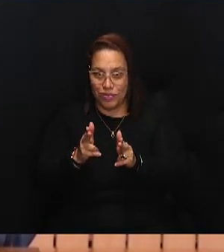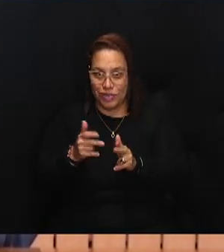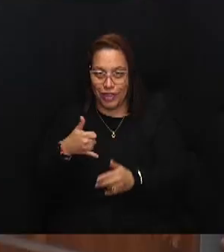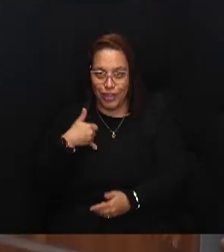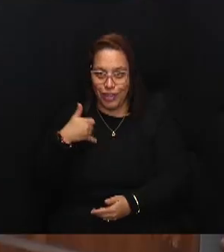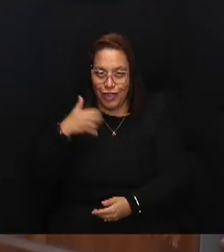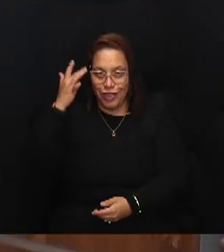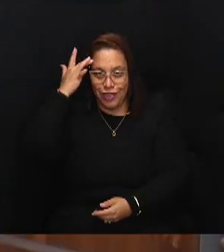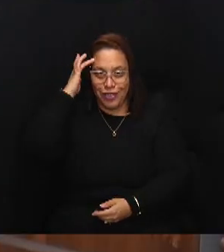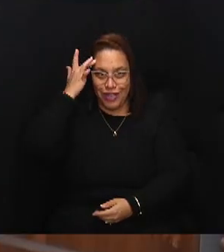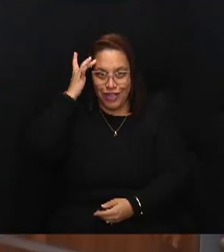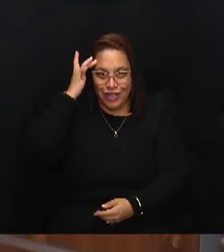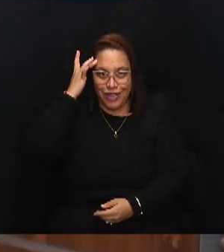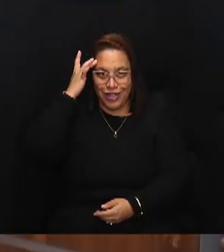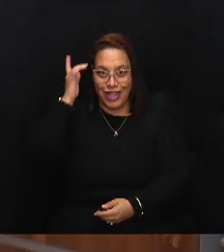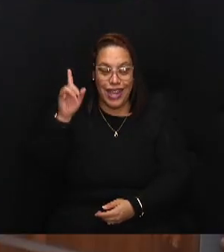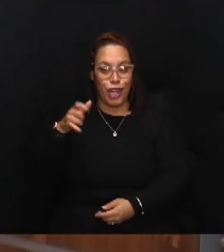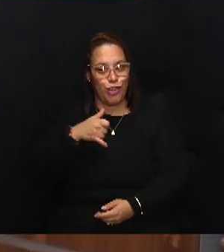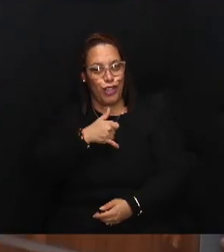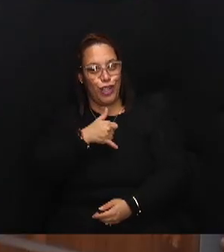Eu acho, né? De quem? Eu sou mais velho aqui.